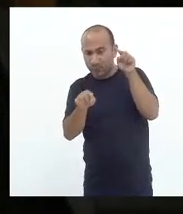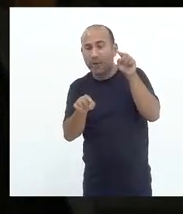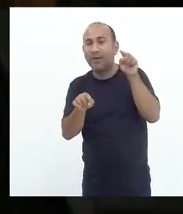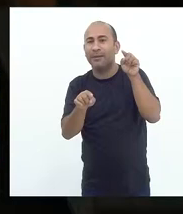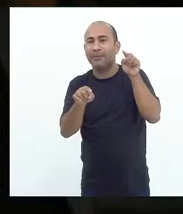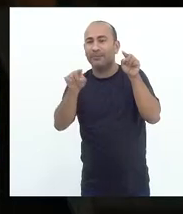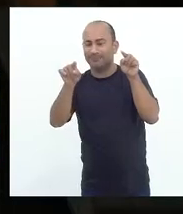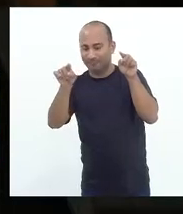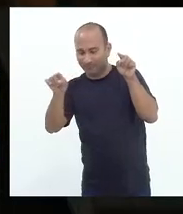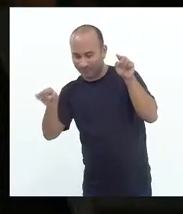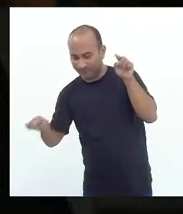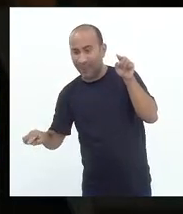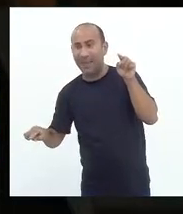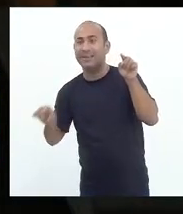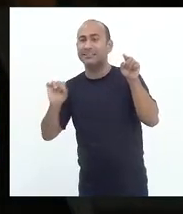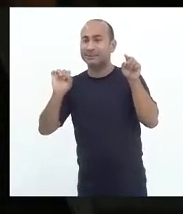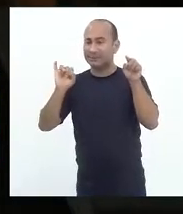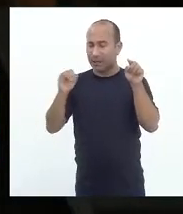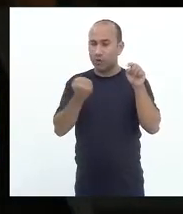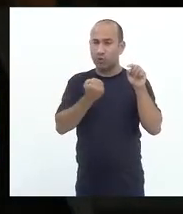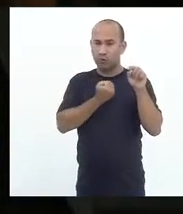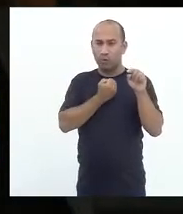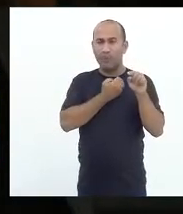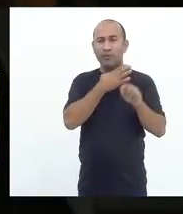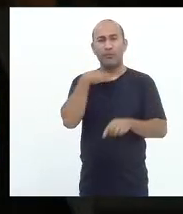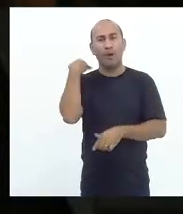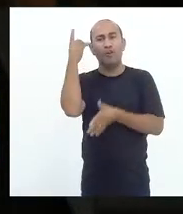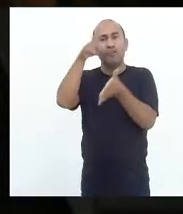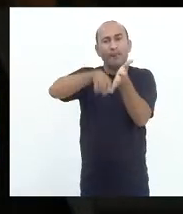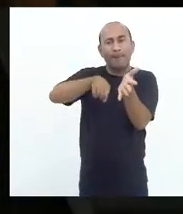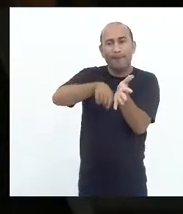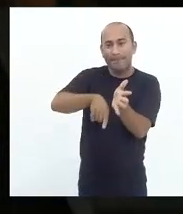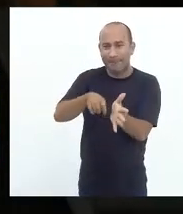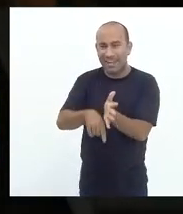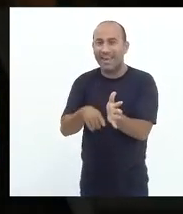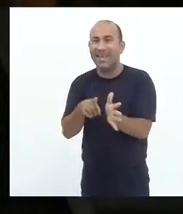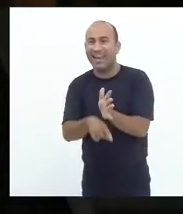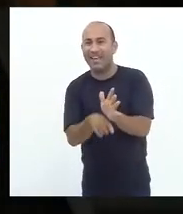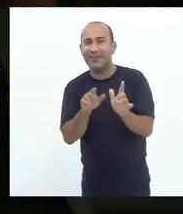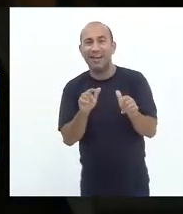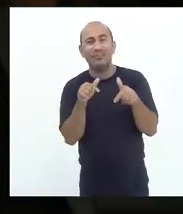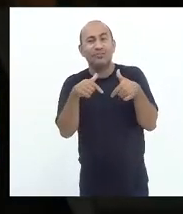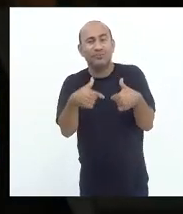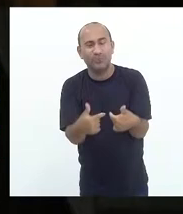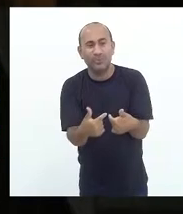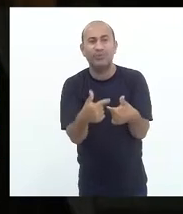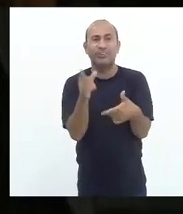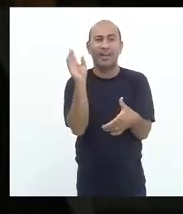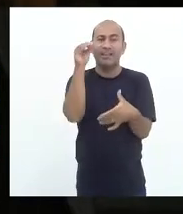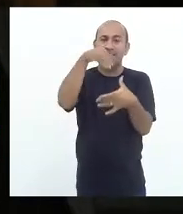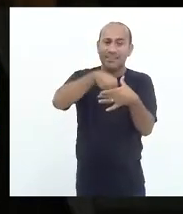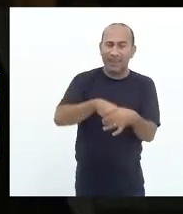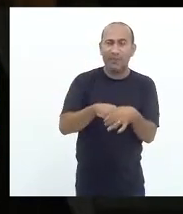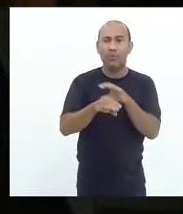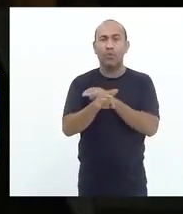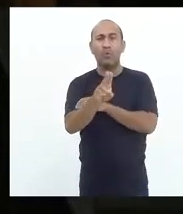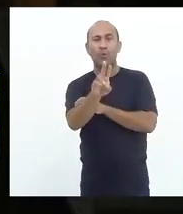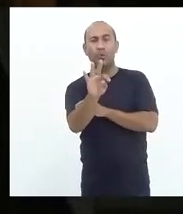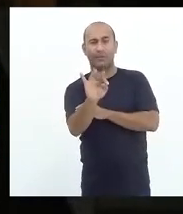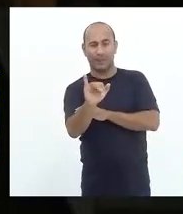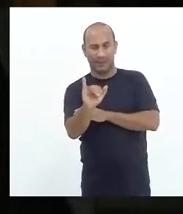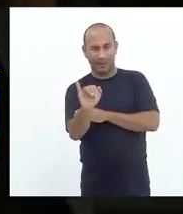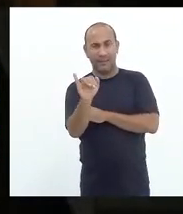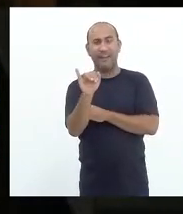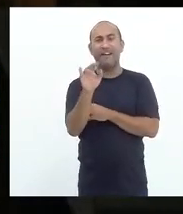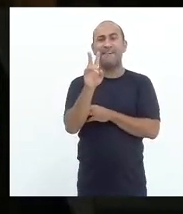contaminação, sobre o número de mortes, sobre o aspecto também de vagas em UTI, é